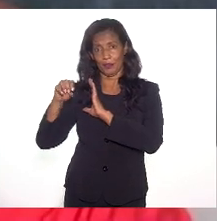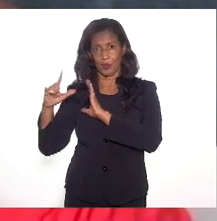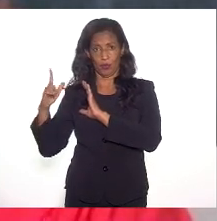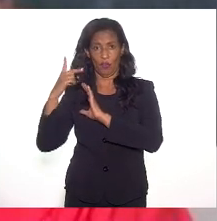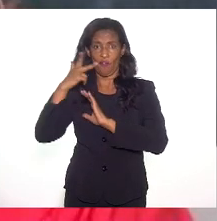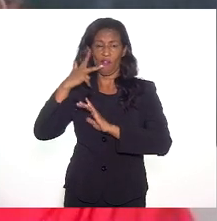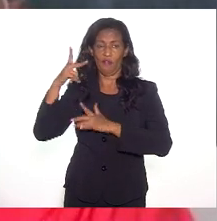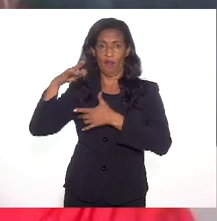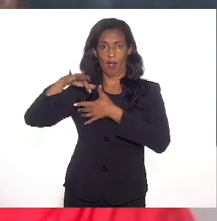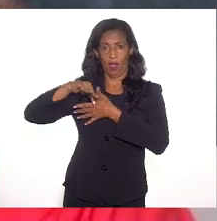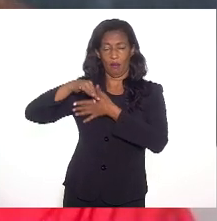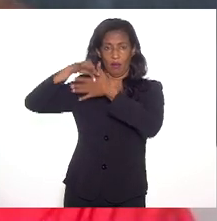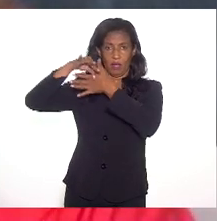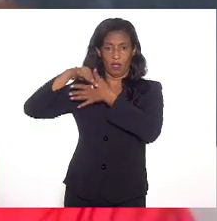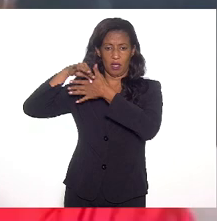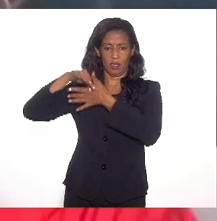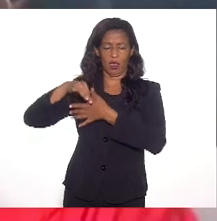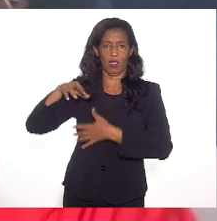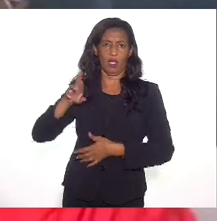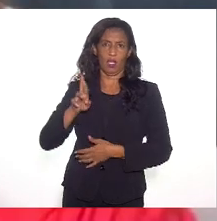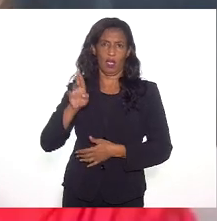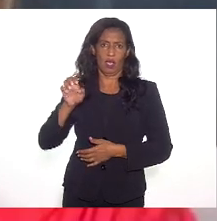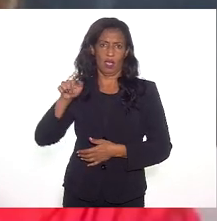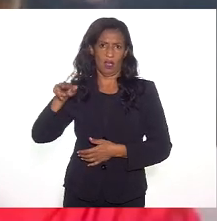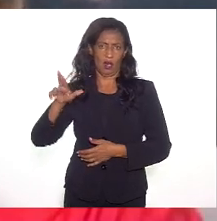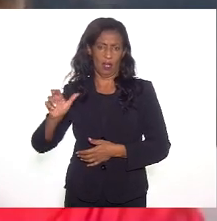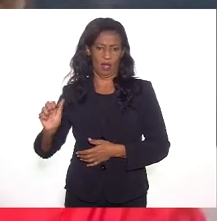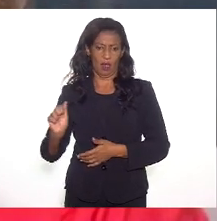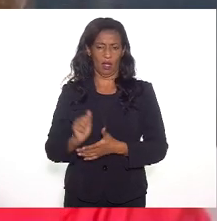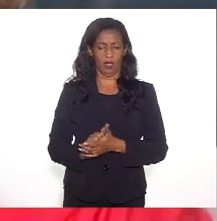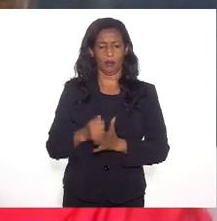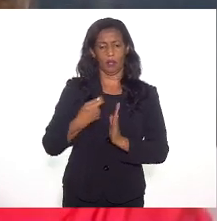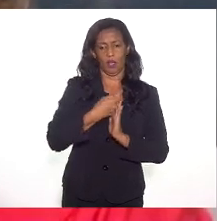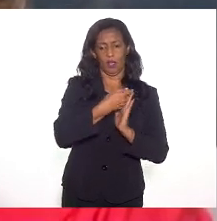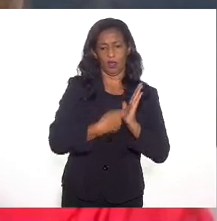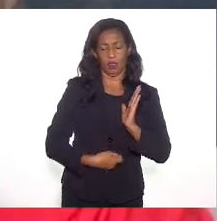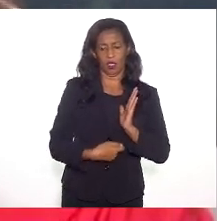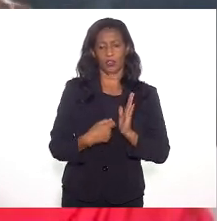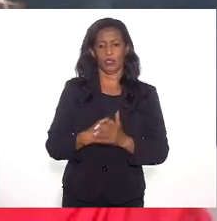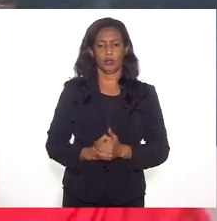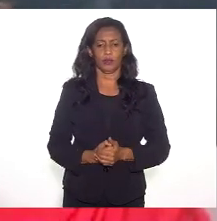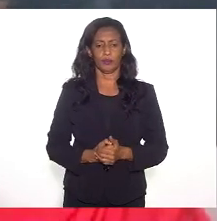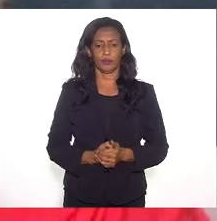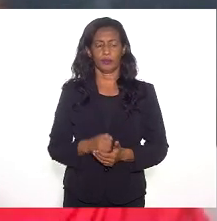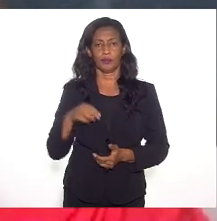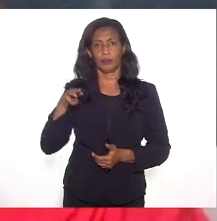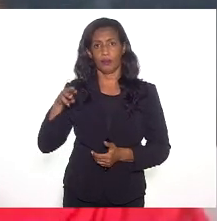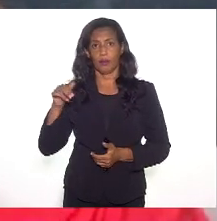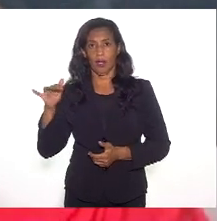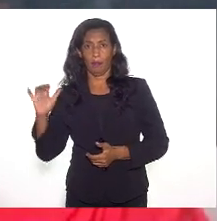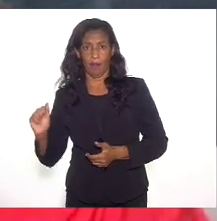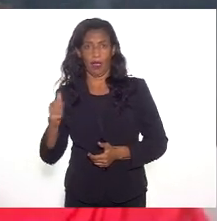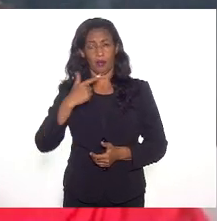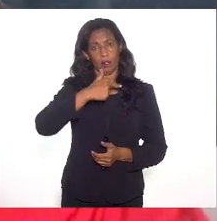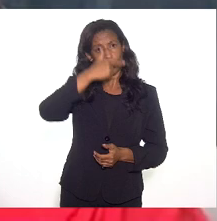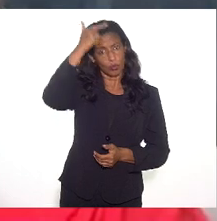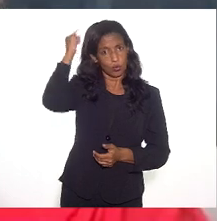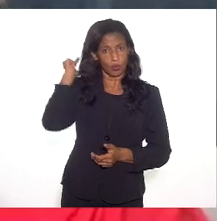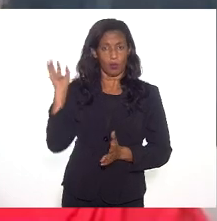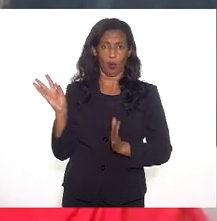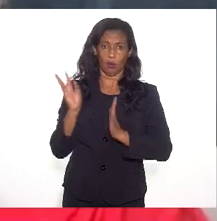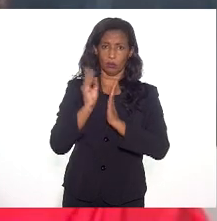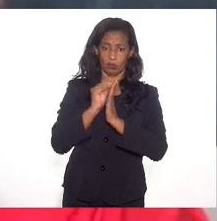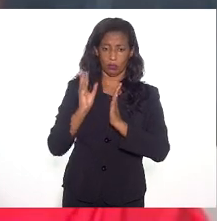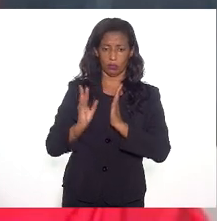líder, deputada Renata Souza, mas acredito que, com as ponderações do deputado Luiz Paulo e da deputada Marta Rocha, há